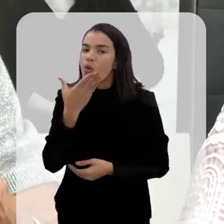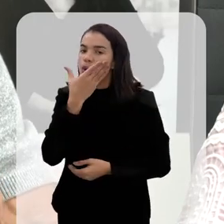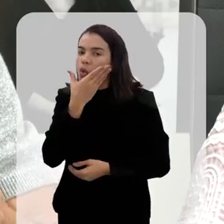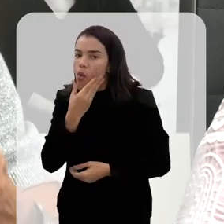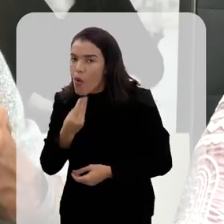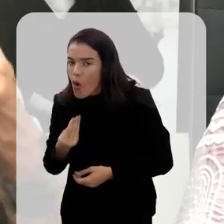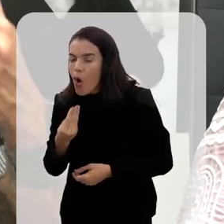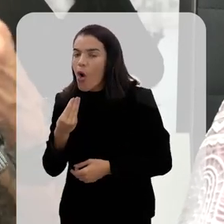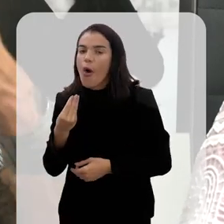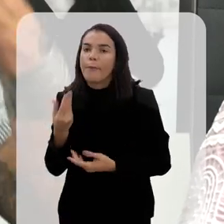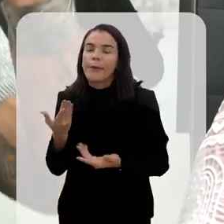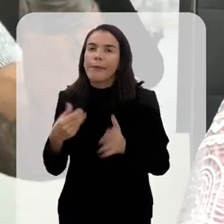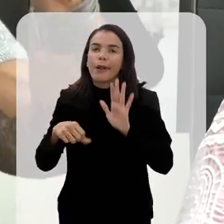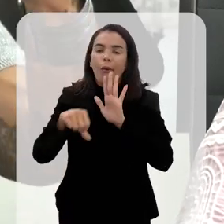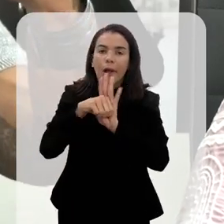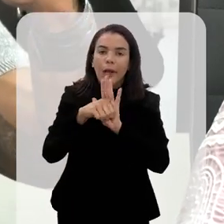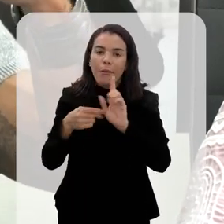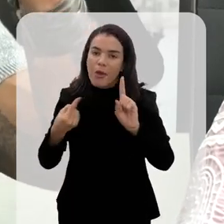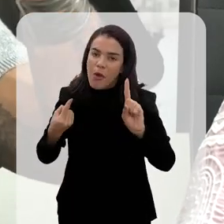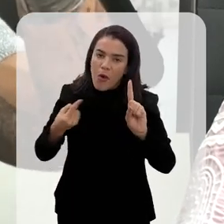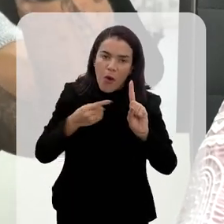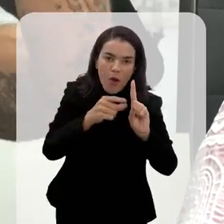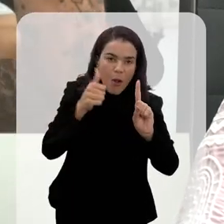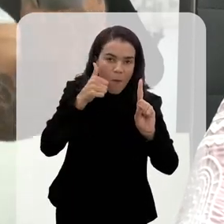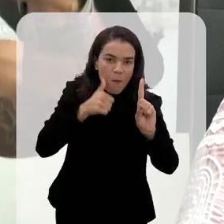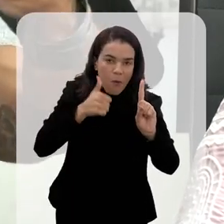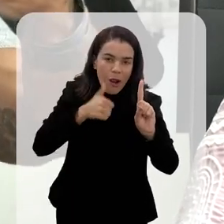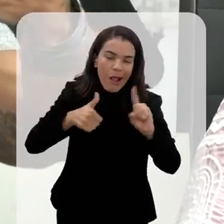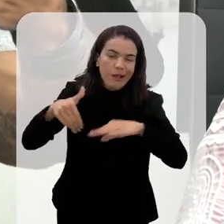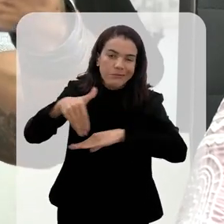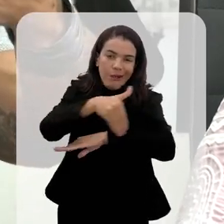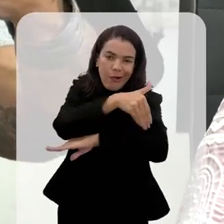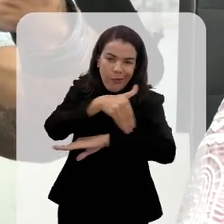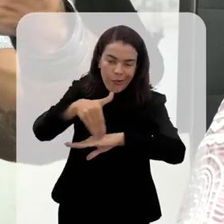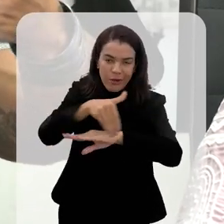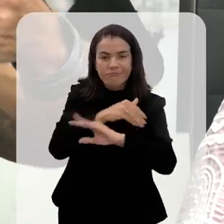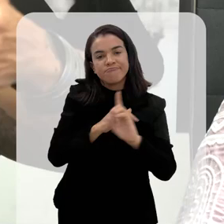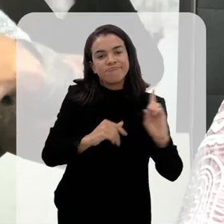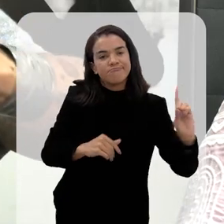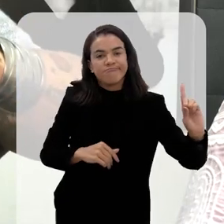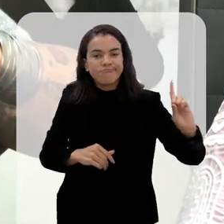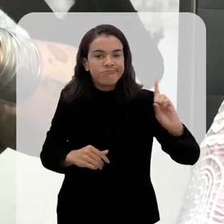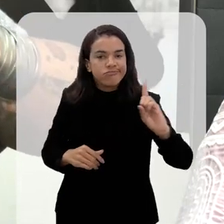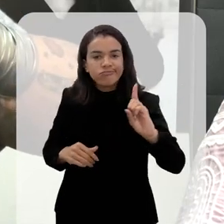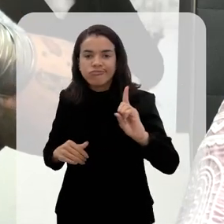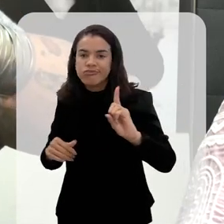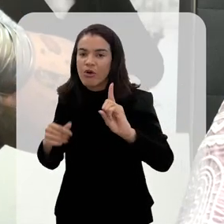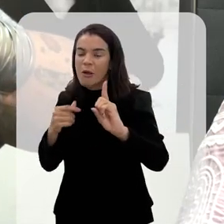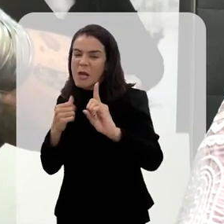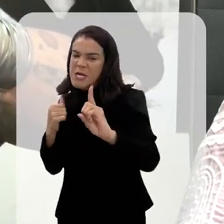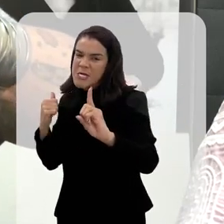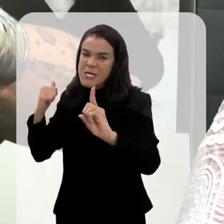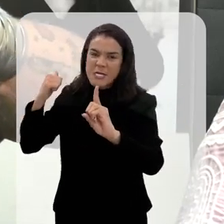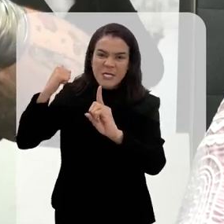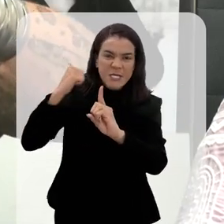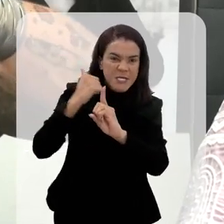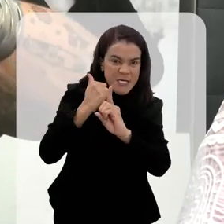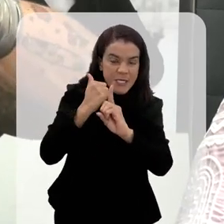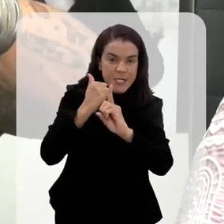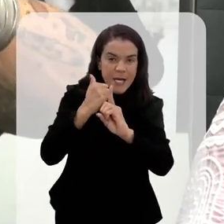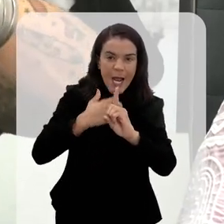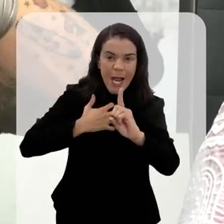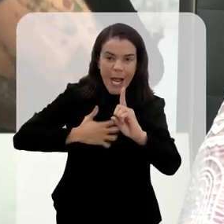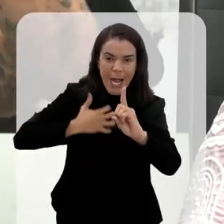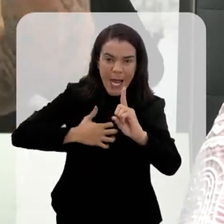um homem que pratica um crime contra uma mulher na rua, por exemplo, que